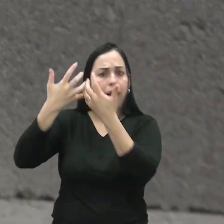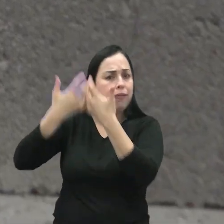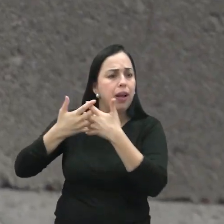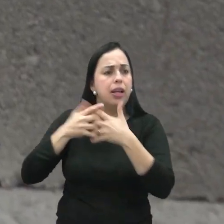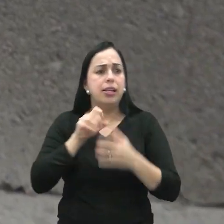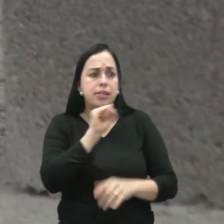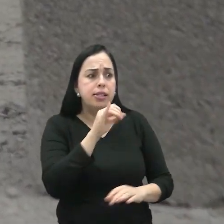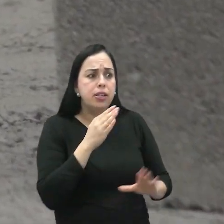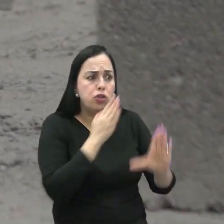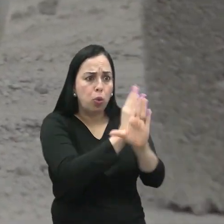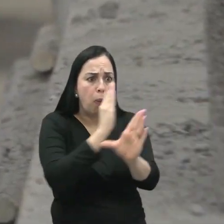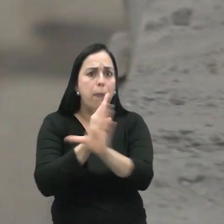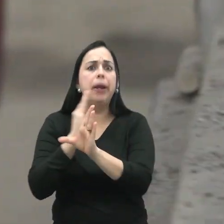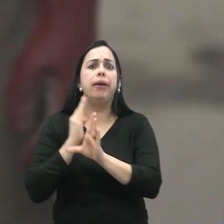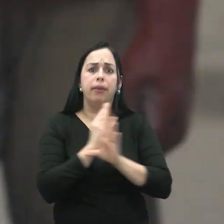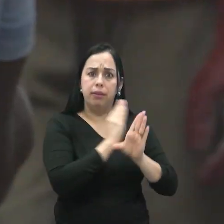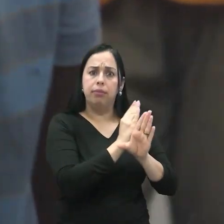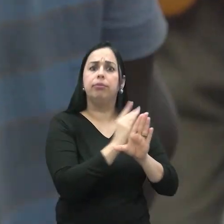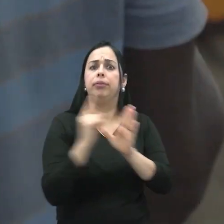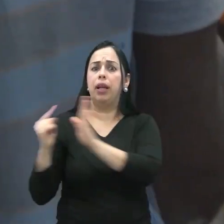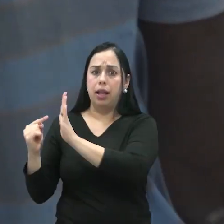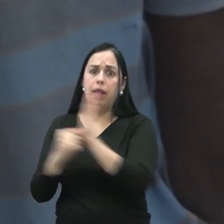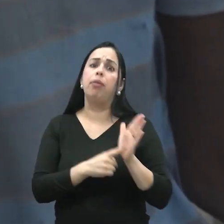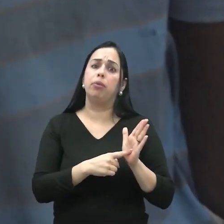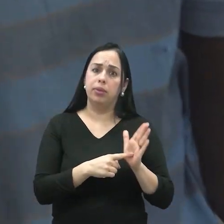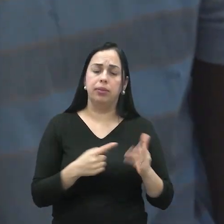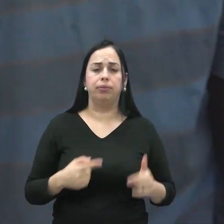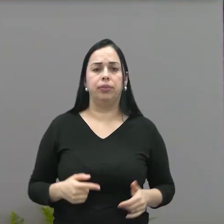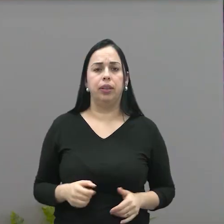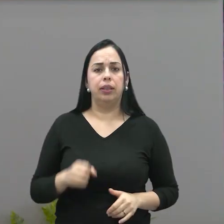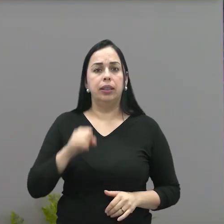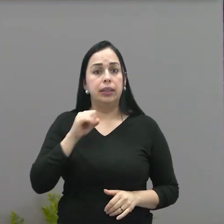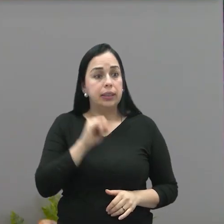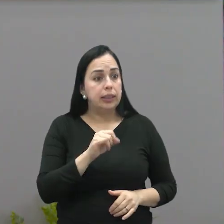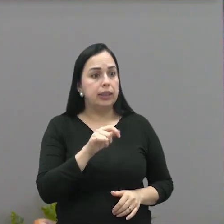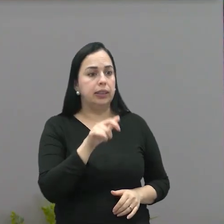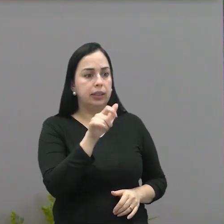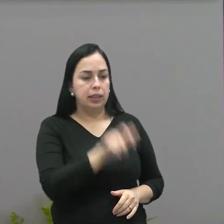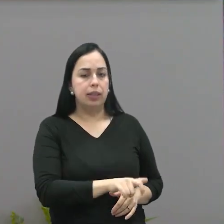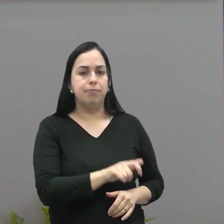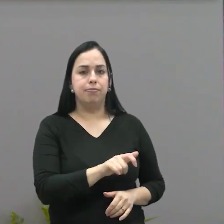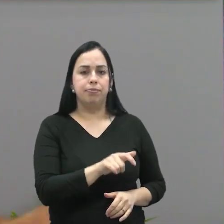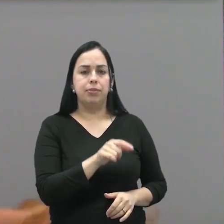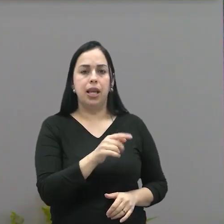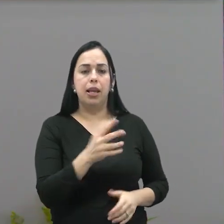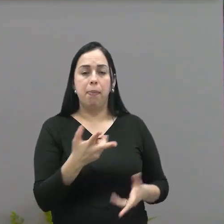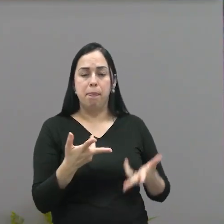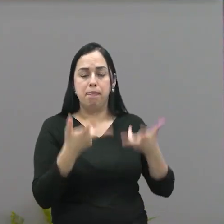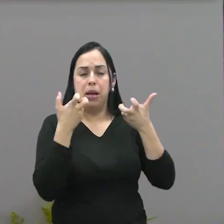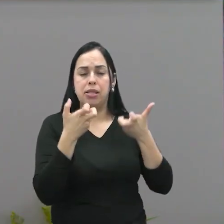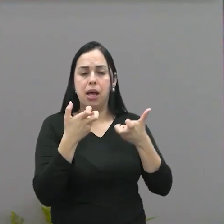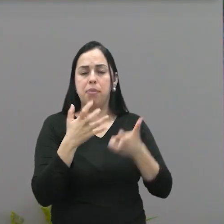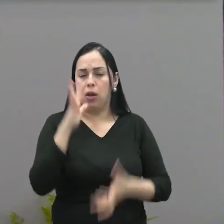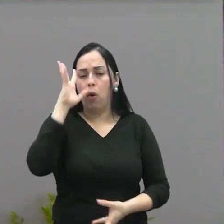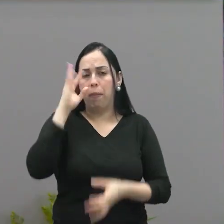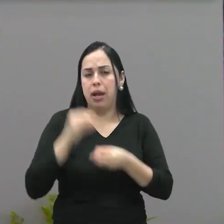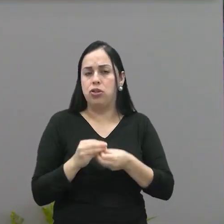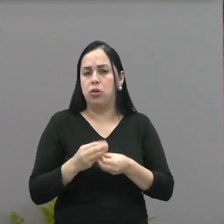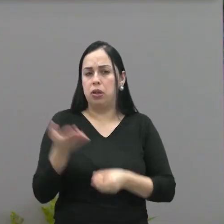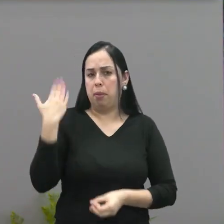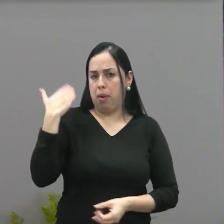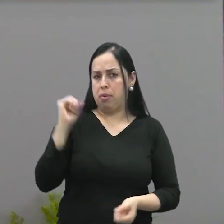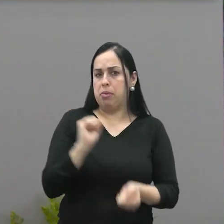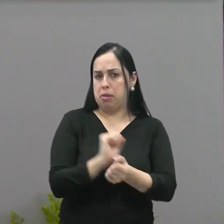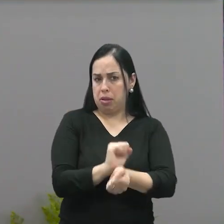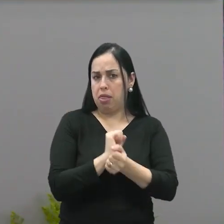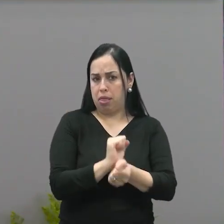e identificarem possíveis situações análogas à escravidão. Uma vez que o indivíduo ele está consciente do que foi a escravidão,